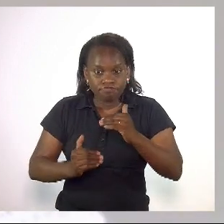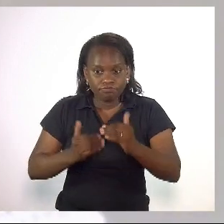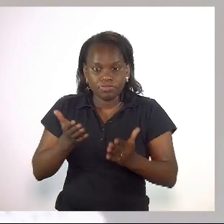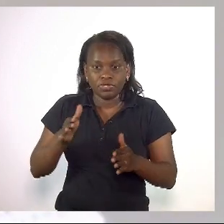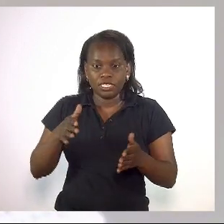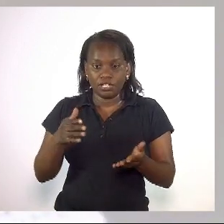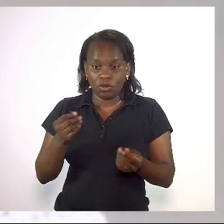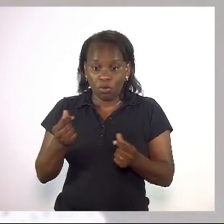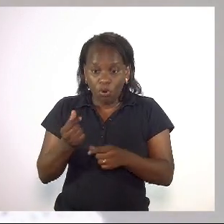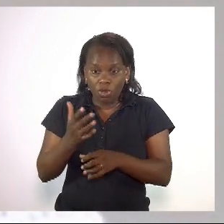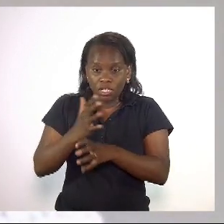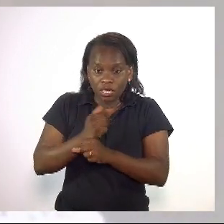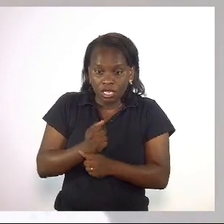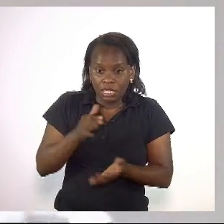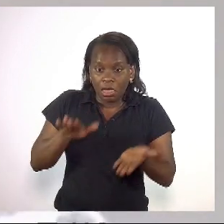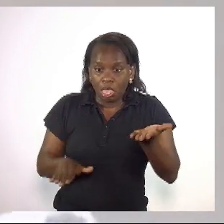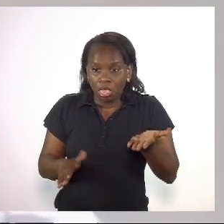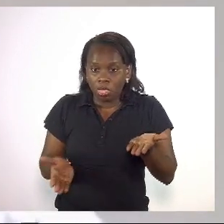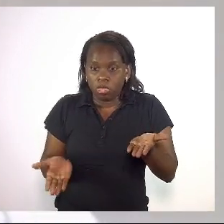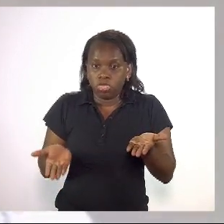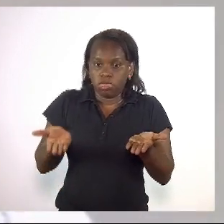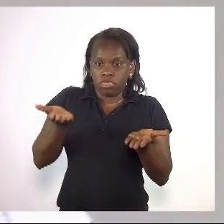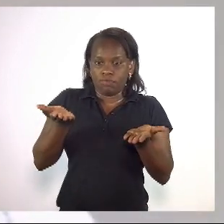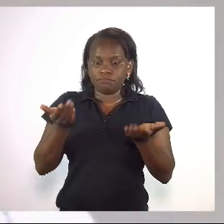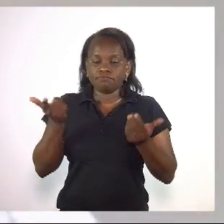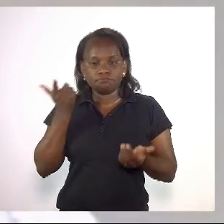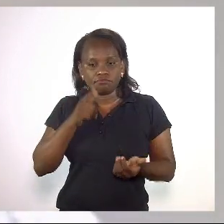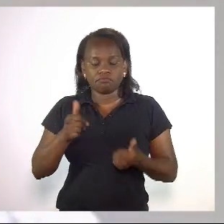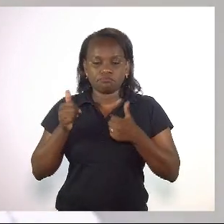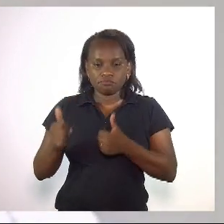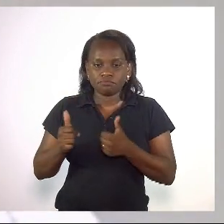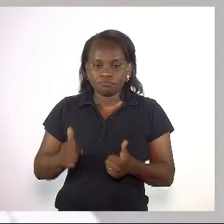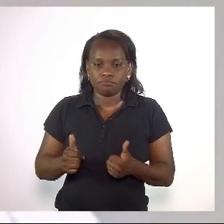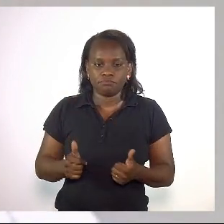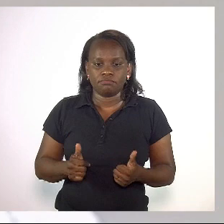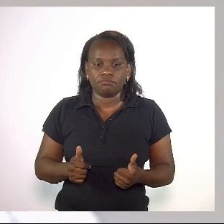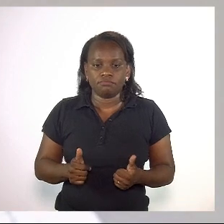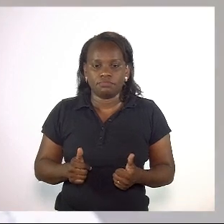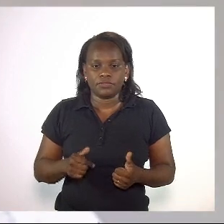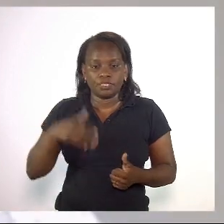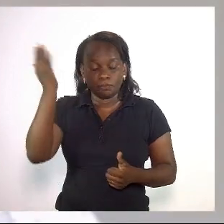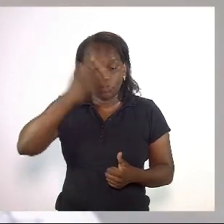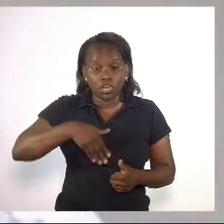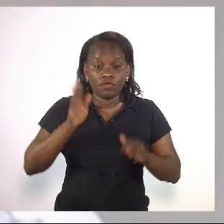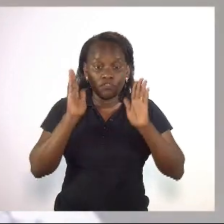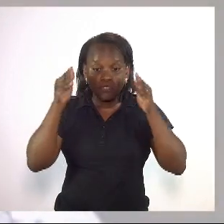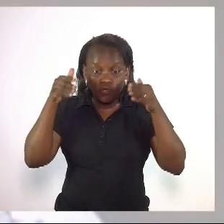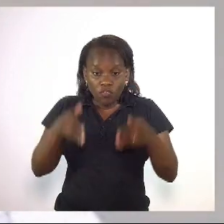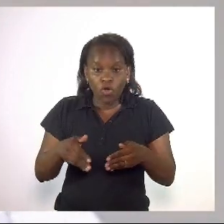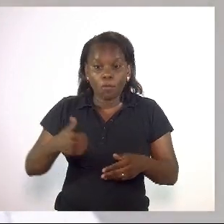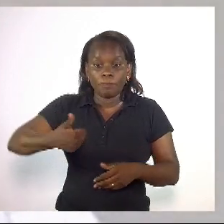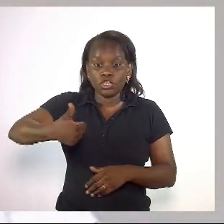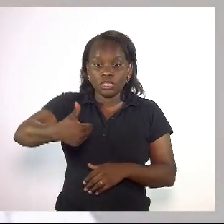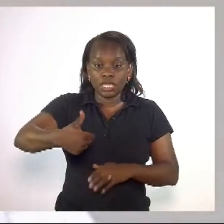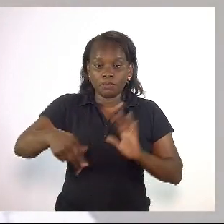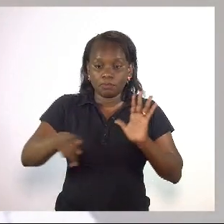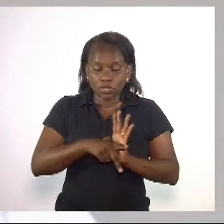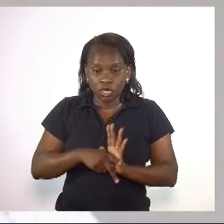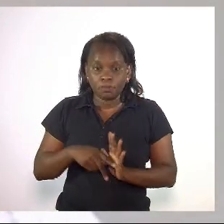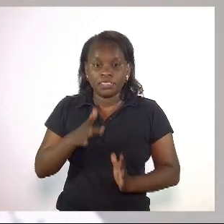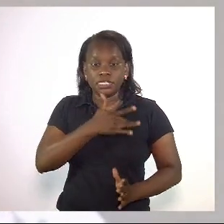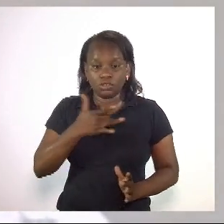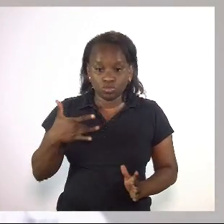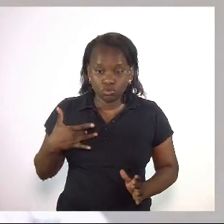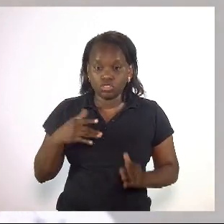das contas públicas, uma demonstração clara do foco nas prioridades postas pela Constituição, que são